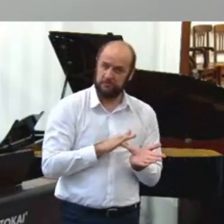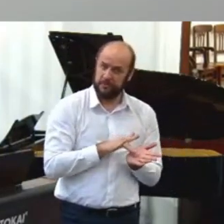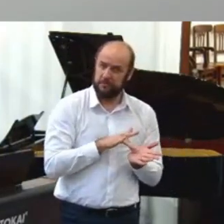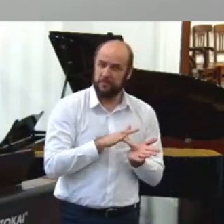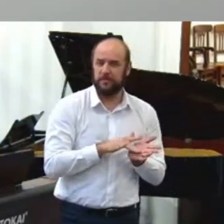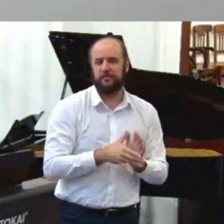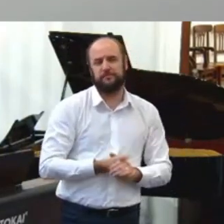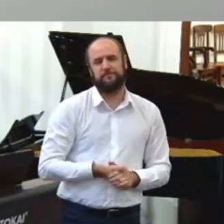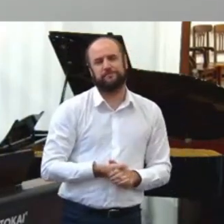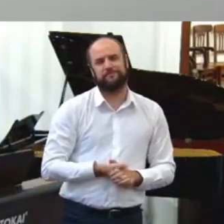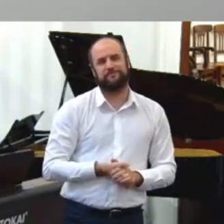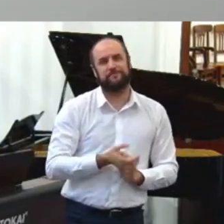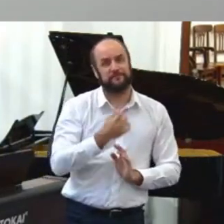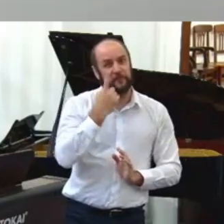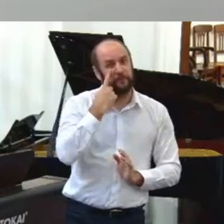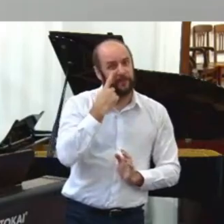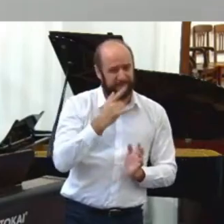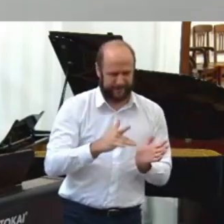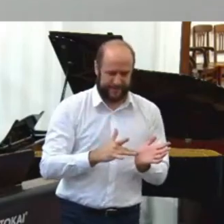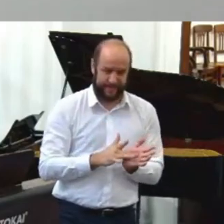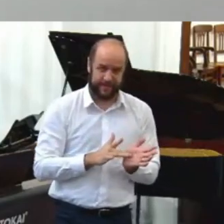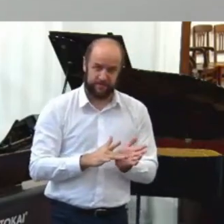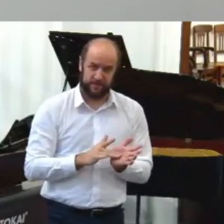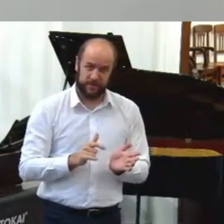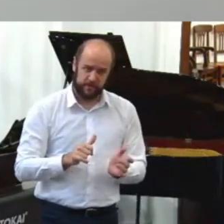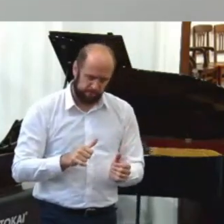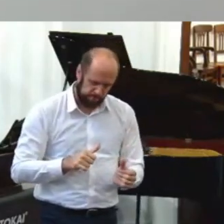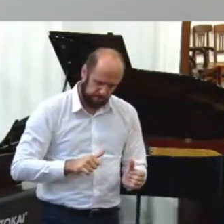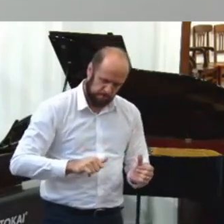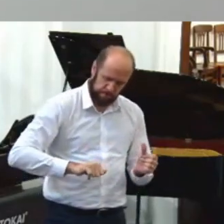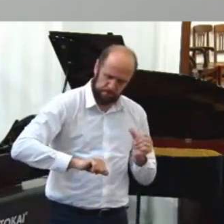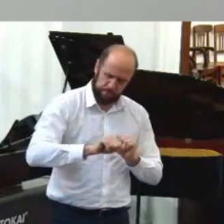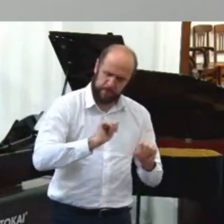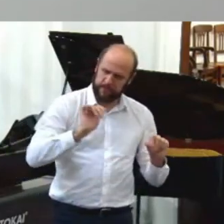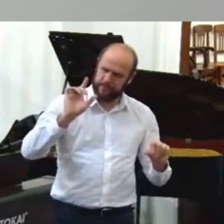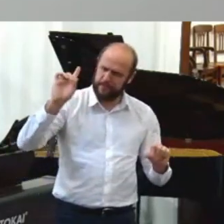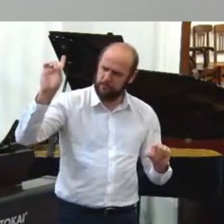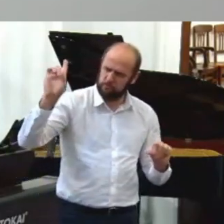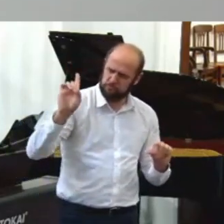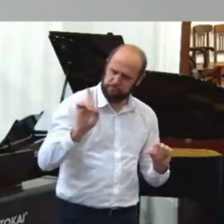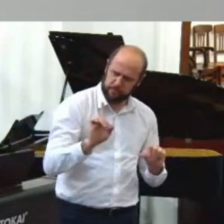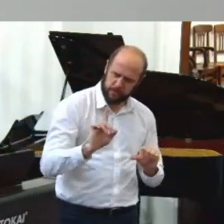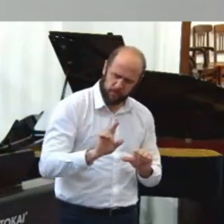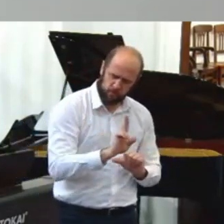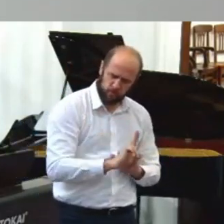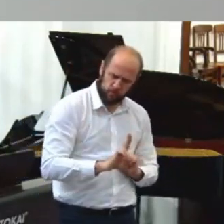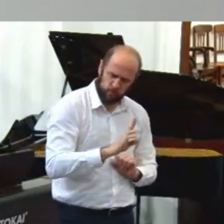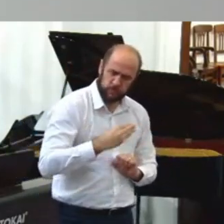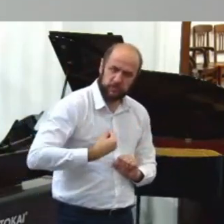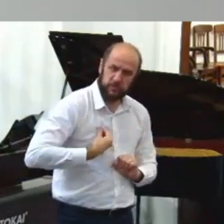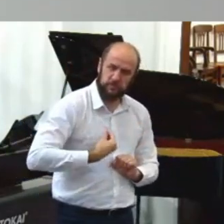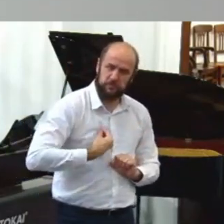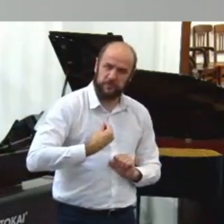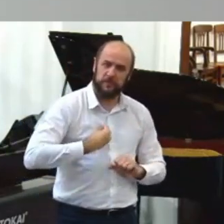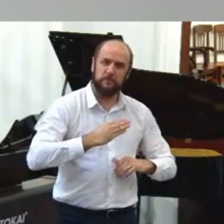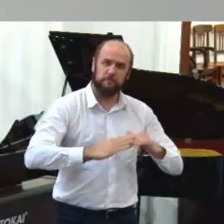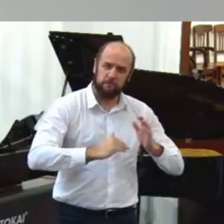nós vemos aqui que esta inimiga se torna um instrumento inconsciente da providência